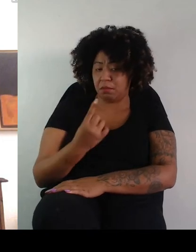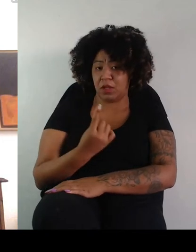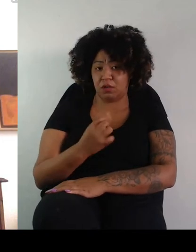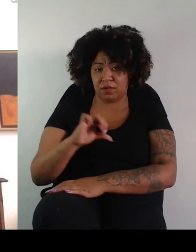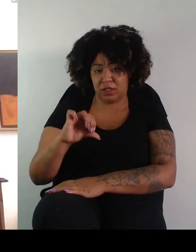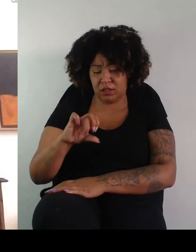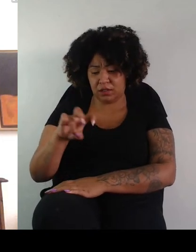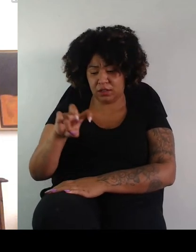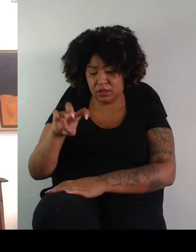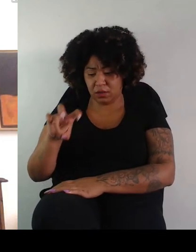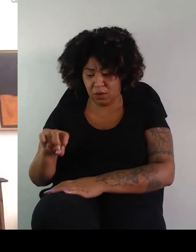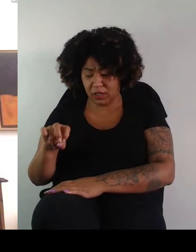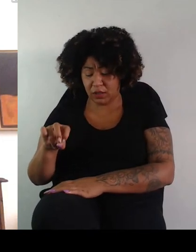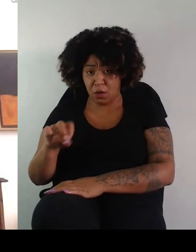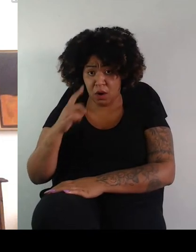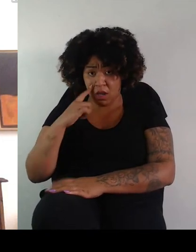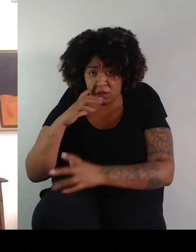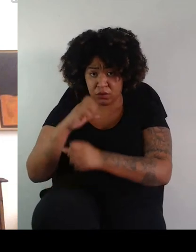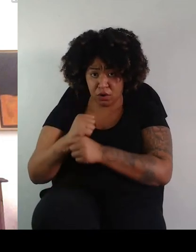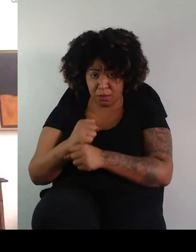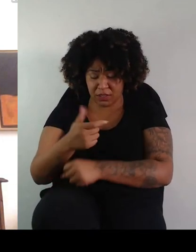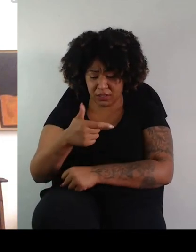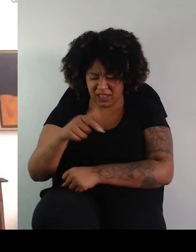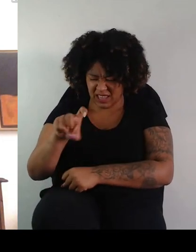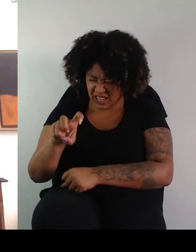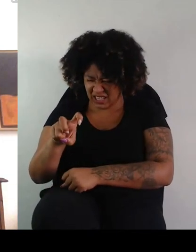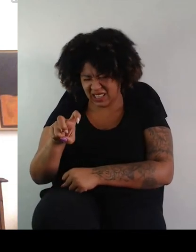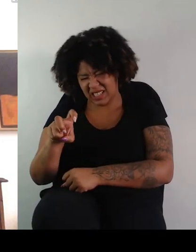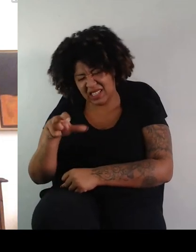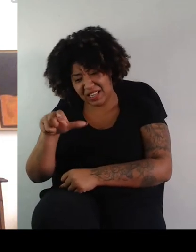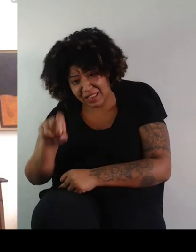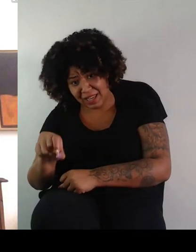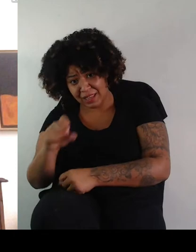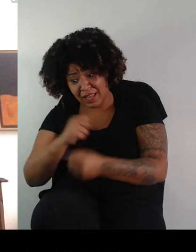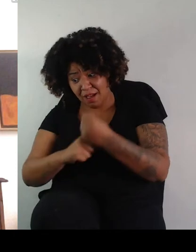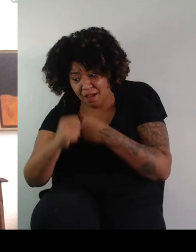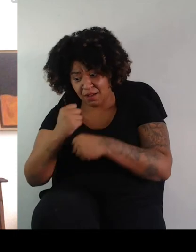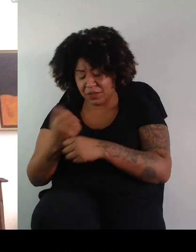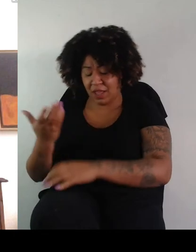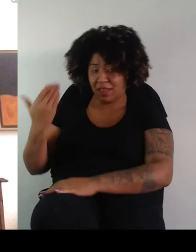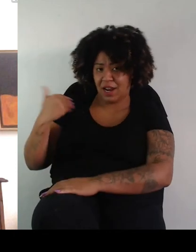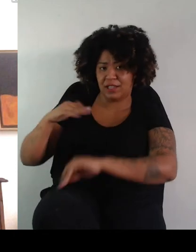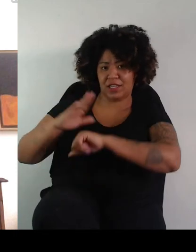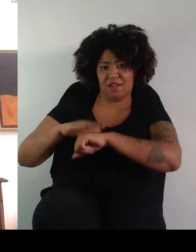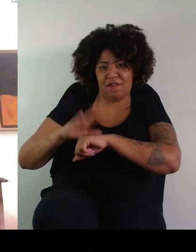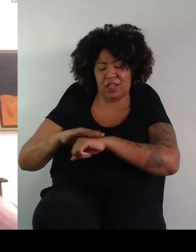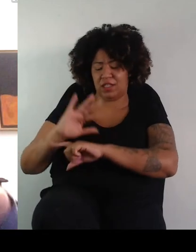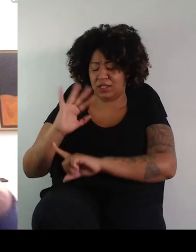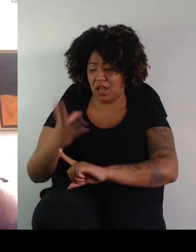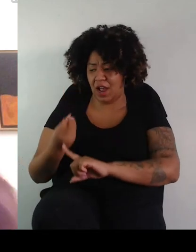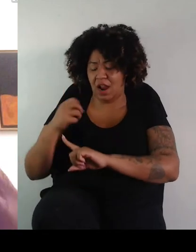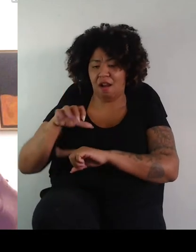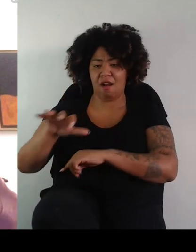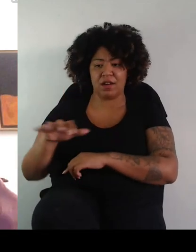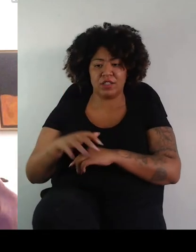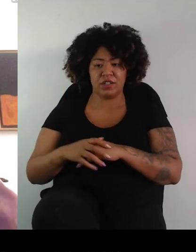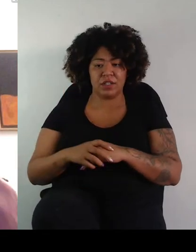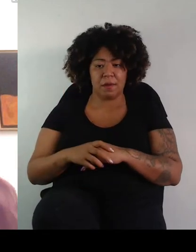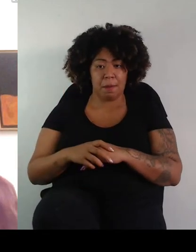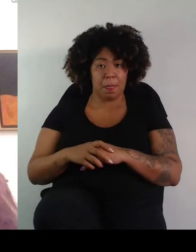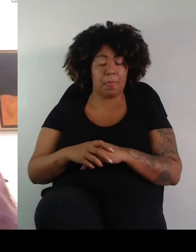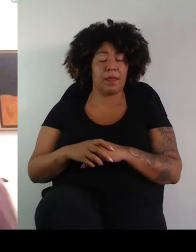mais de 70 anos 75 anos atrás foram feitas essas essas obras é o